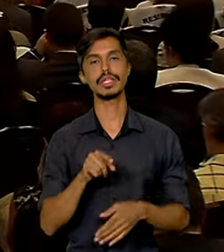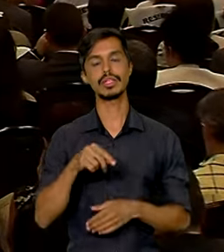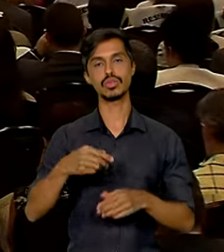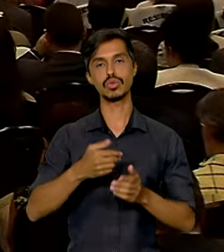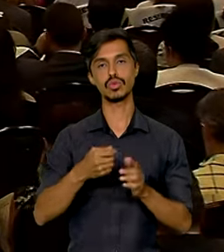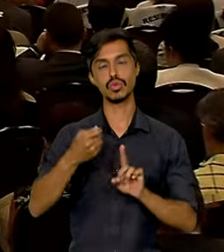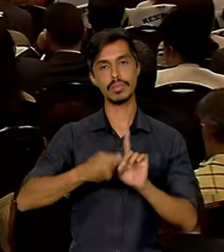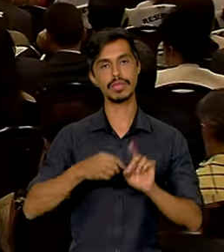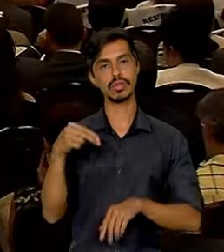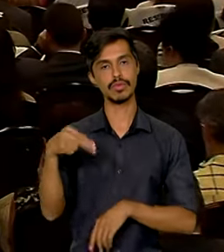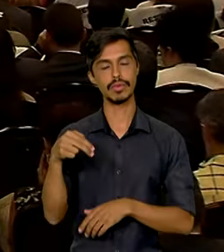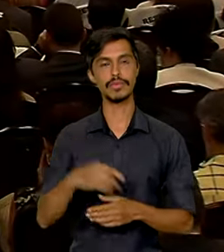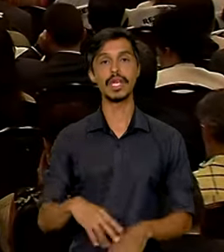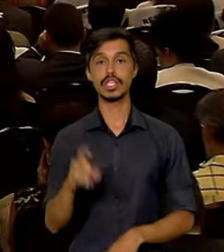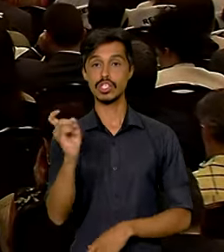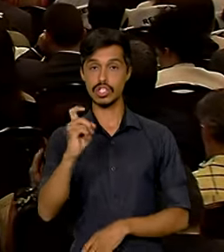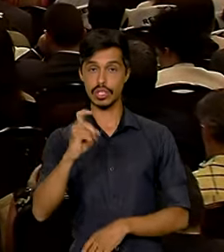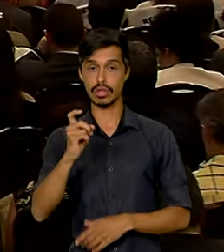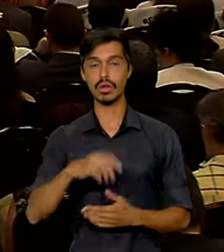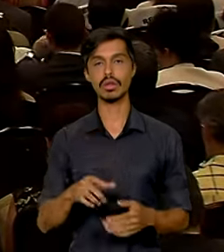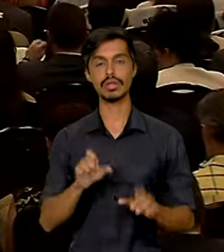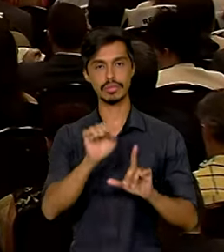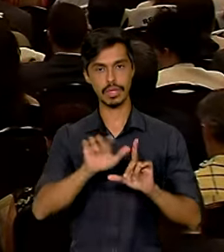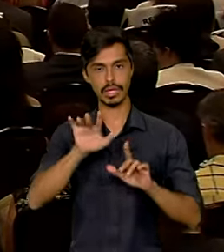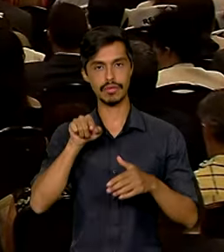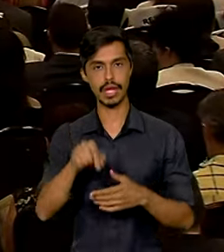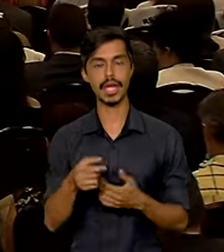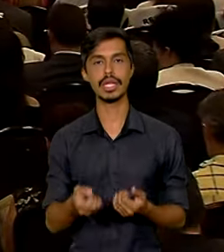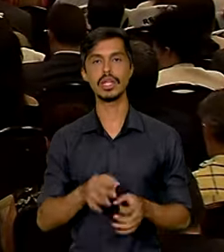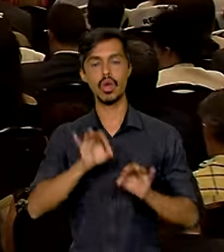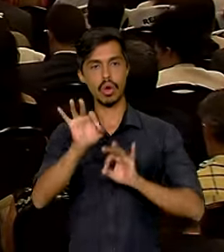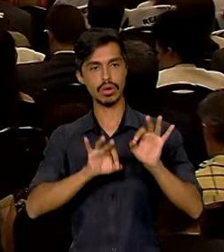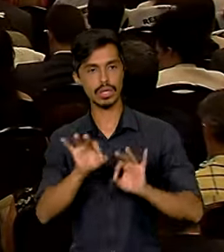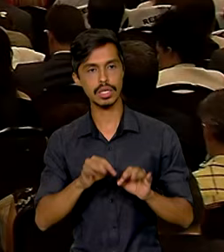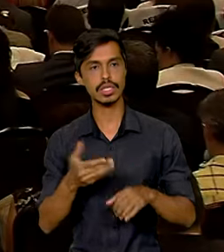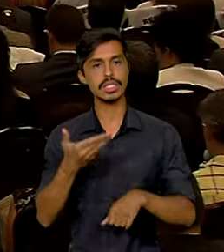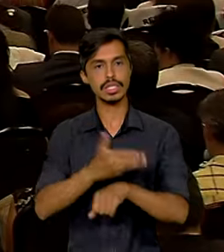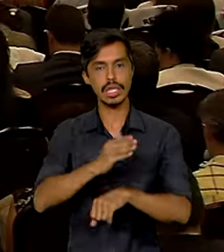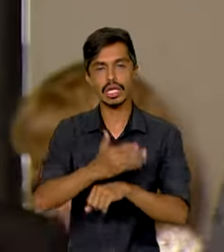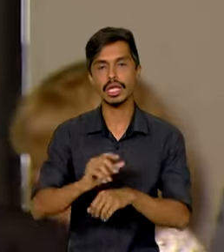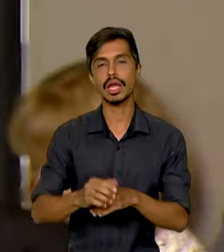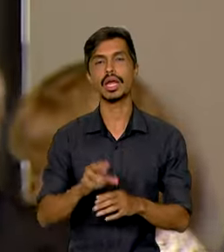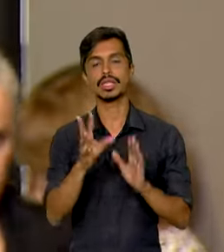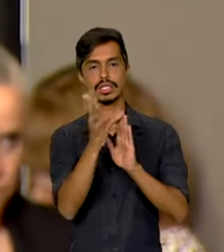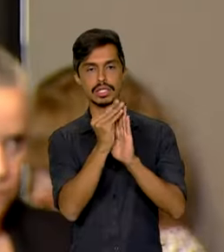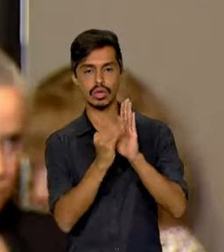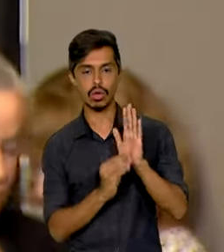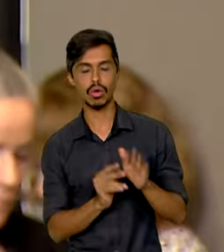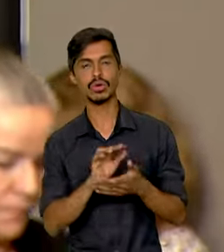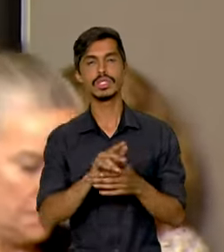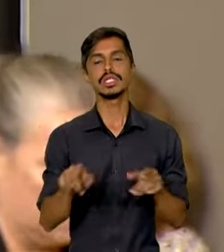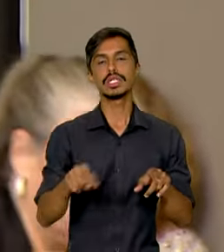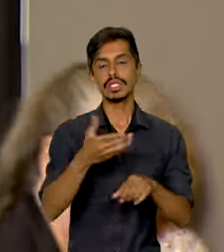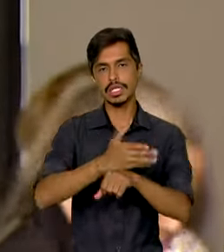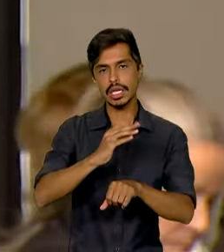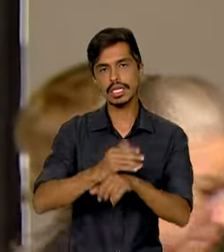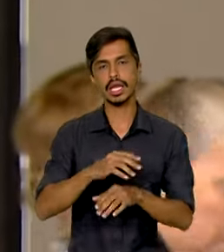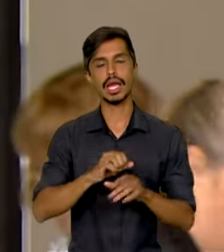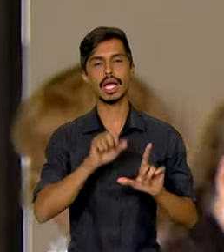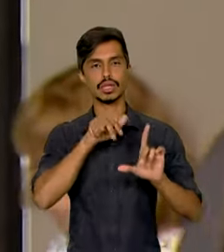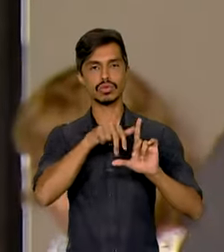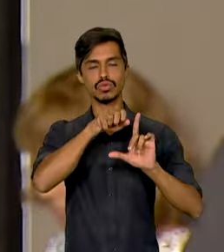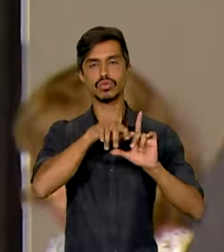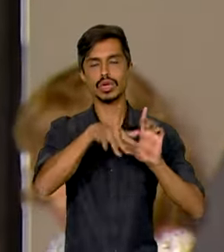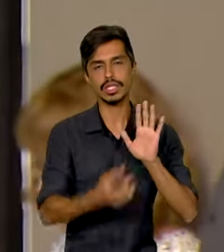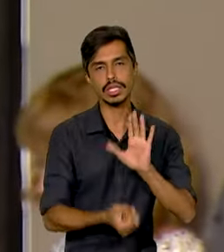Com o TikTok, as ações incluem mobilizar organizações, treinar criadores de conteúdo e postar vídeos educacionais com o